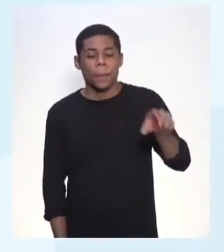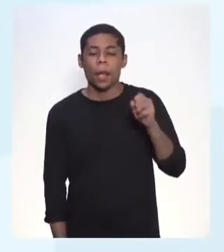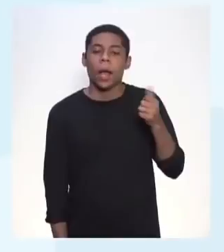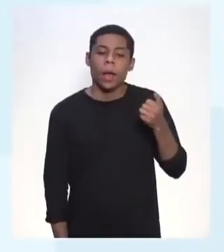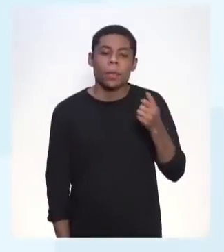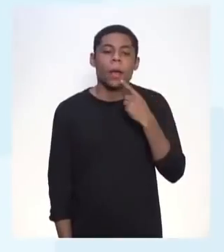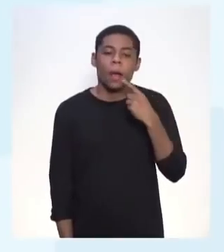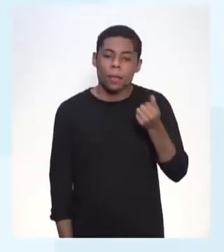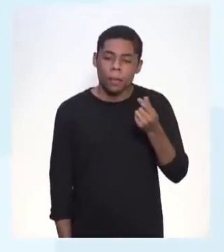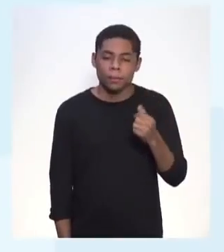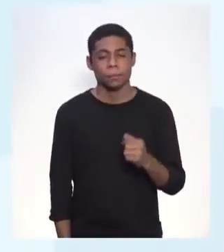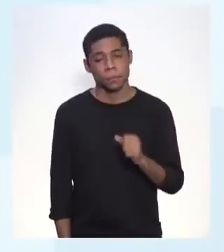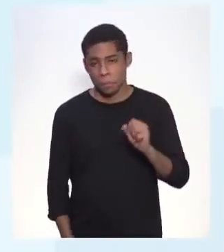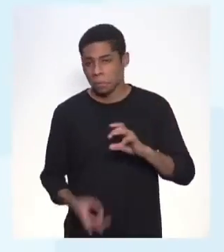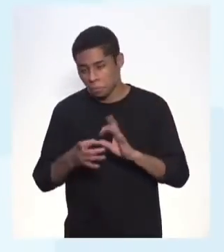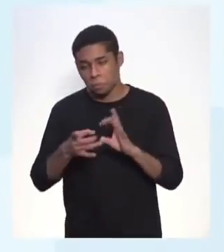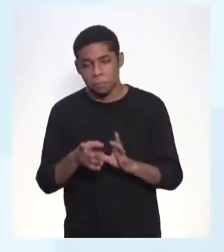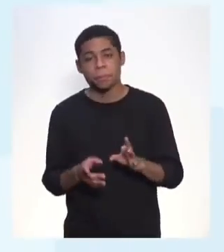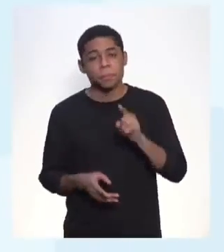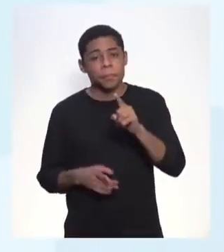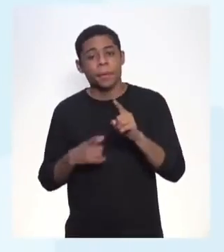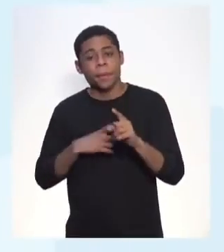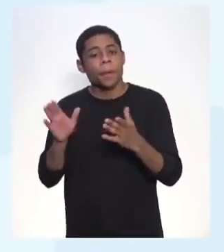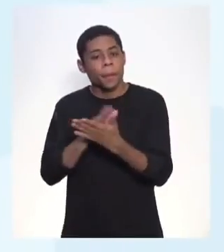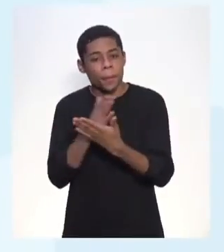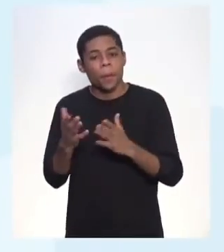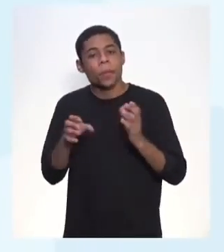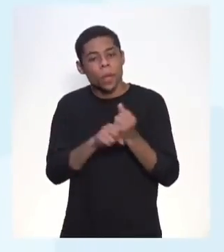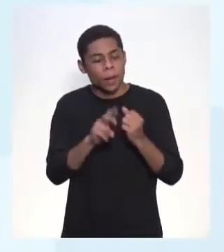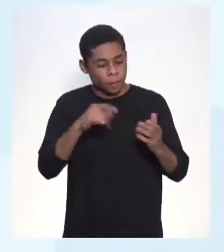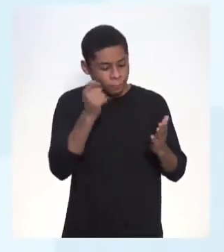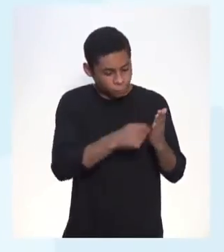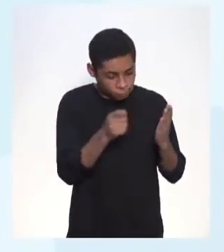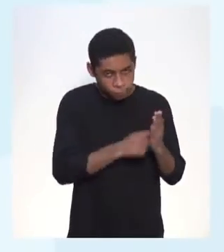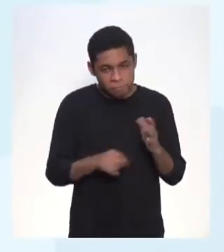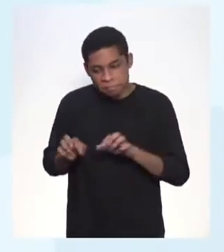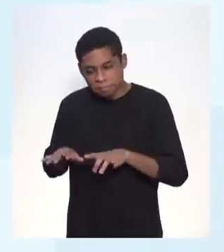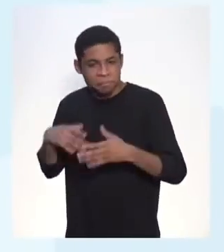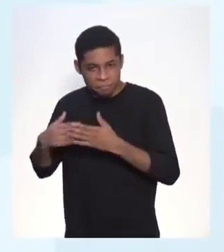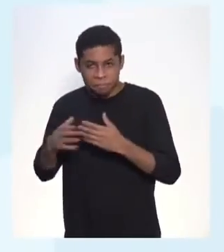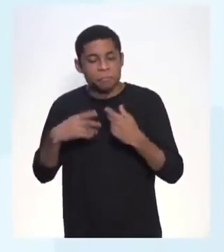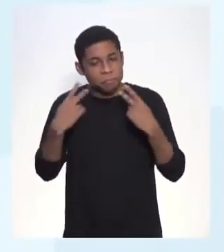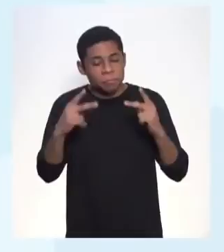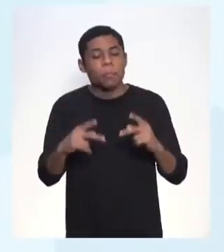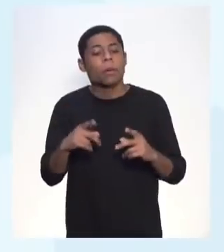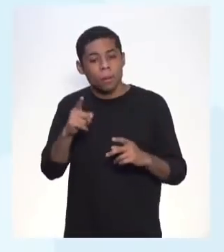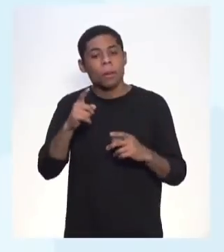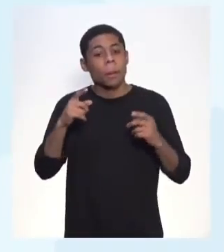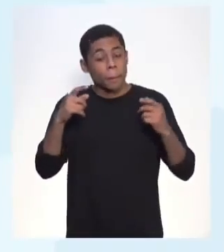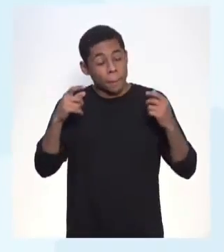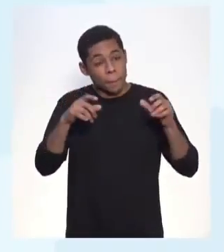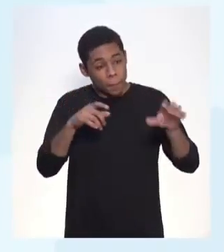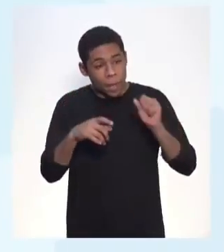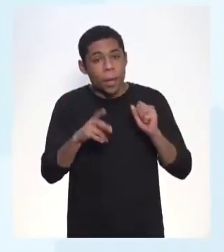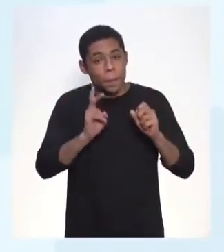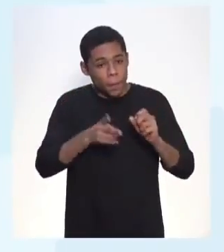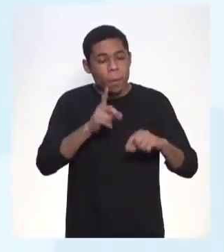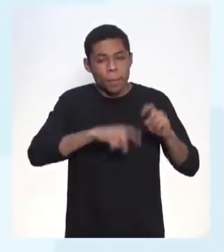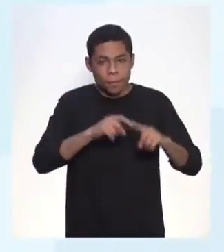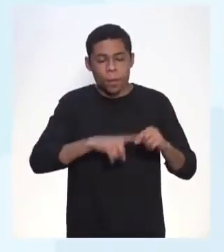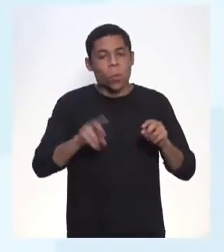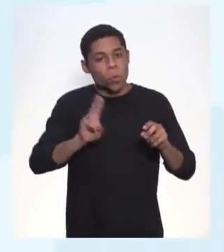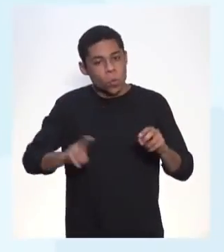um lápis. Durante a aula você vai tomar aí algumas notas, vai escrever alguma coisa das perguntas que a gente fizer. Então, enquanto vocês pegam esse material